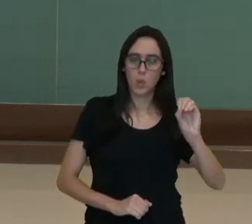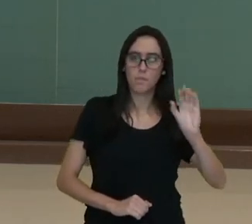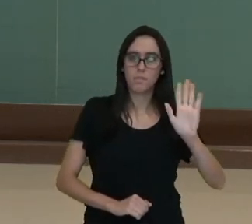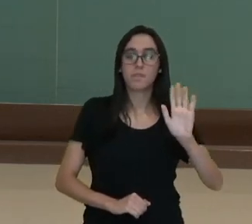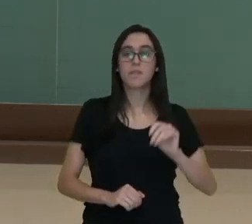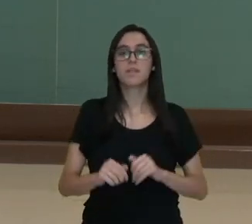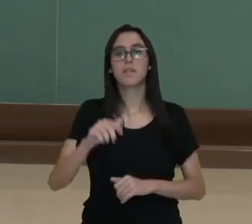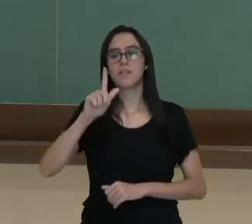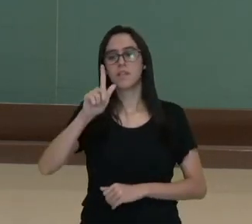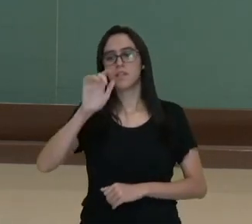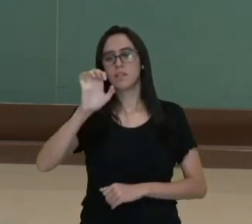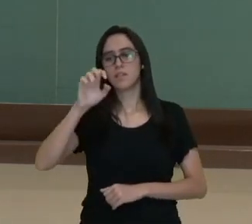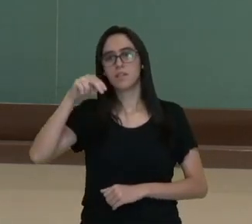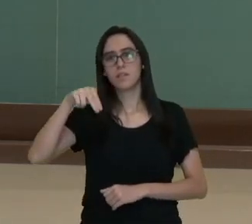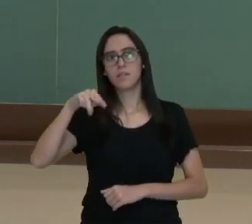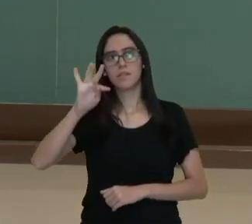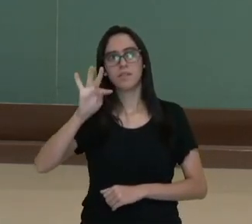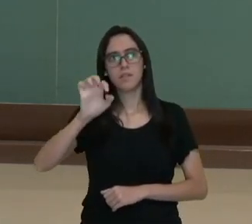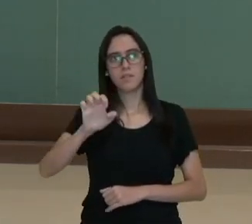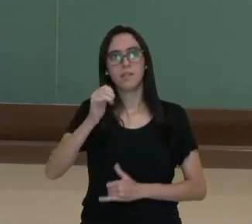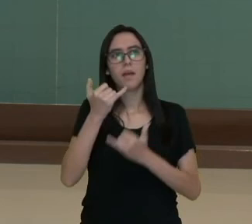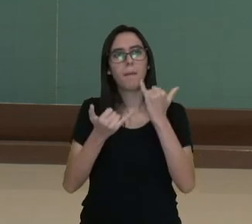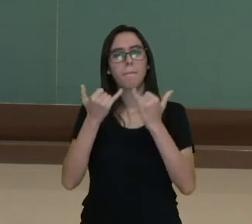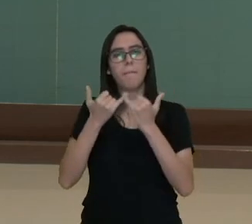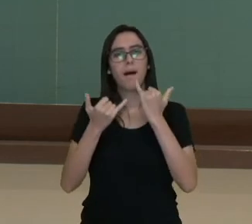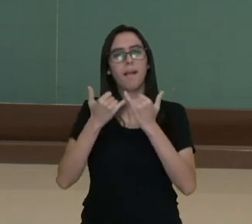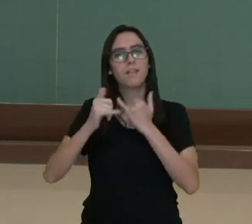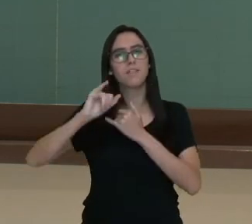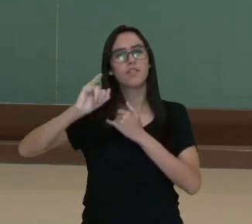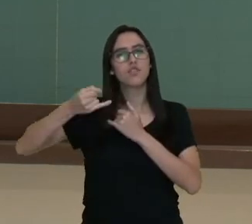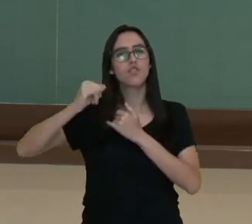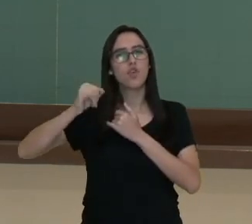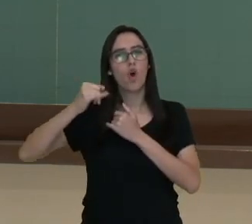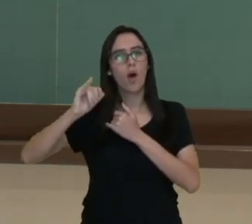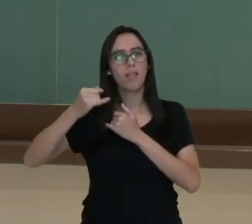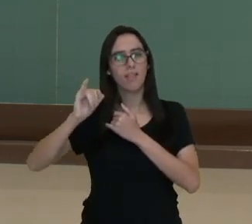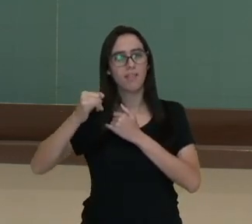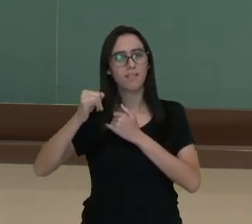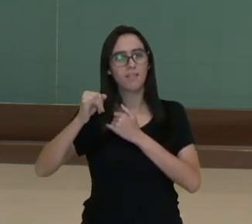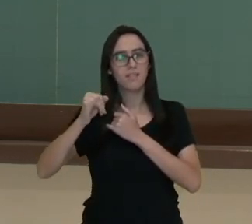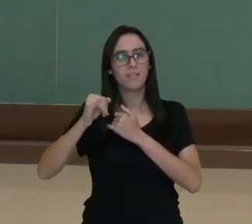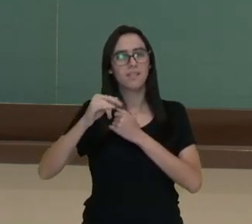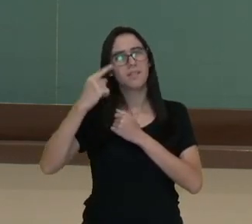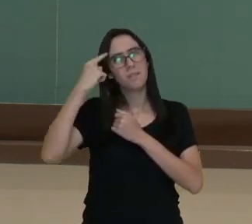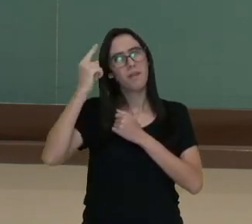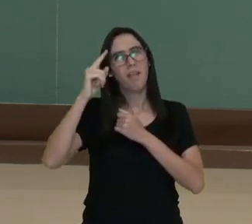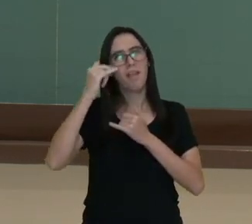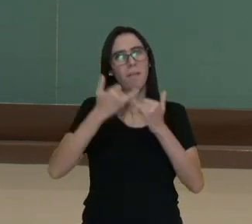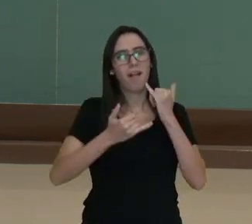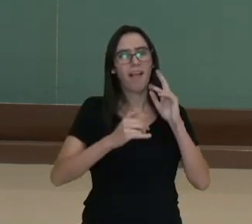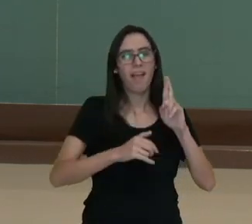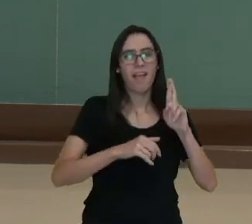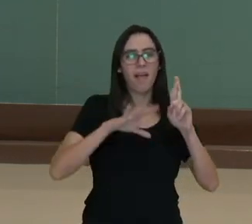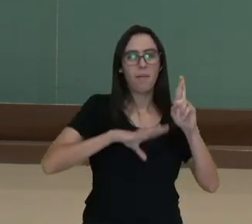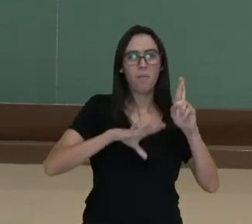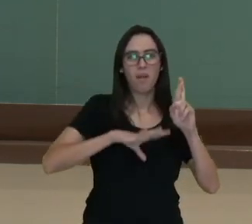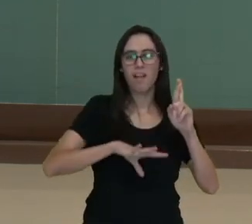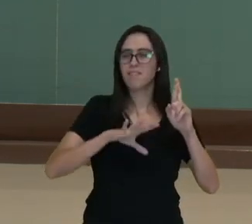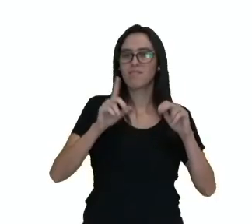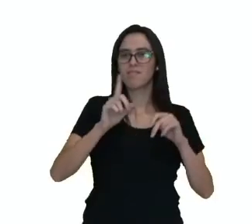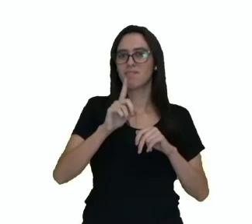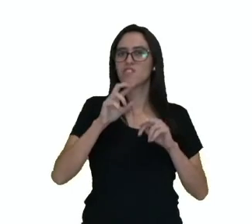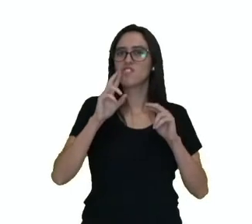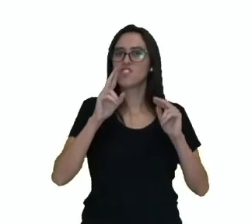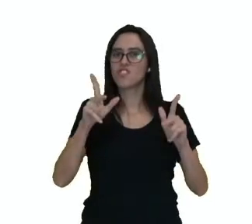é o mesmo de rota. Parece o R, né, na língua portuguesa, ó, gente, gente,